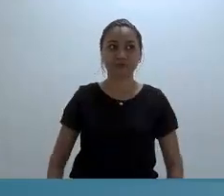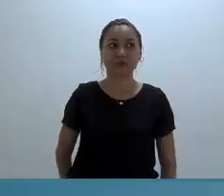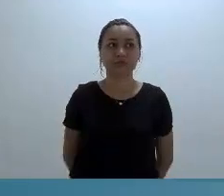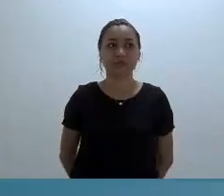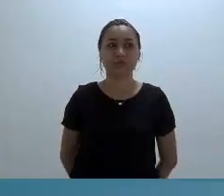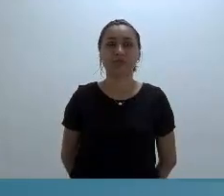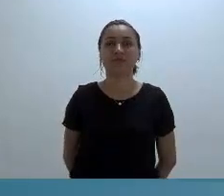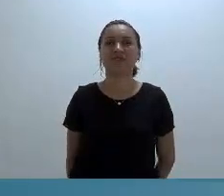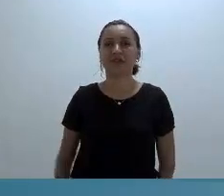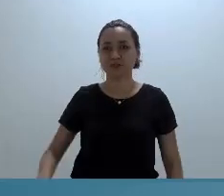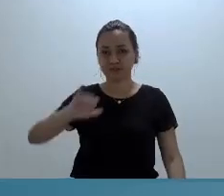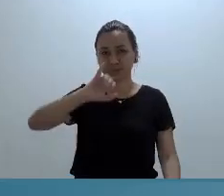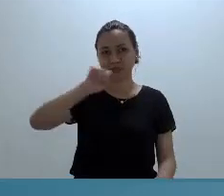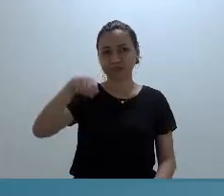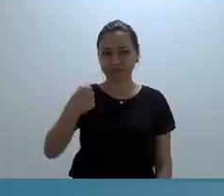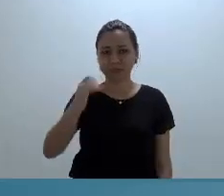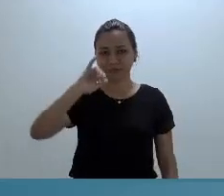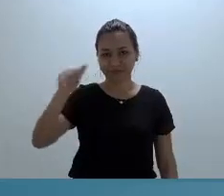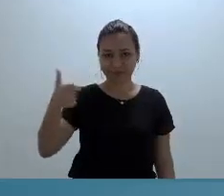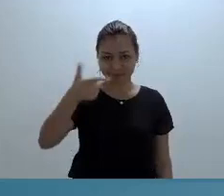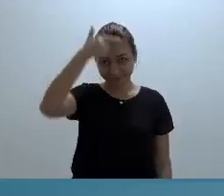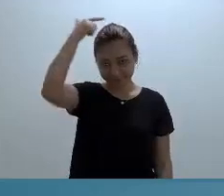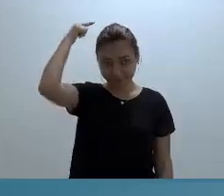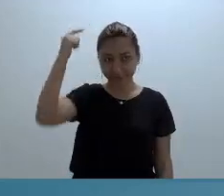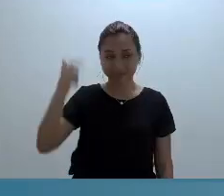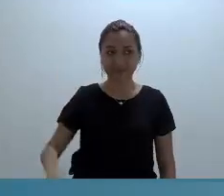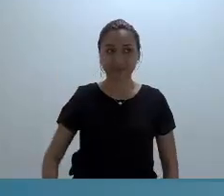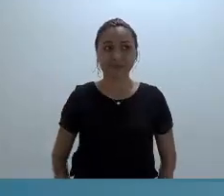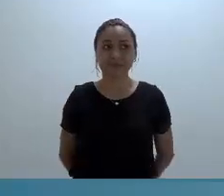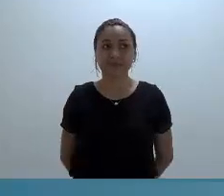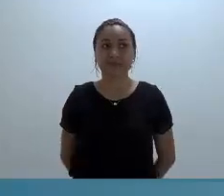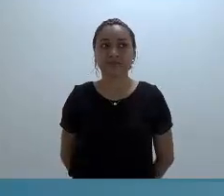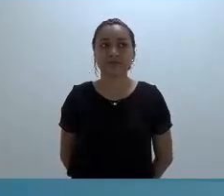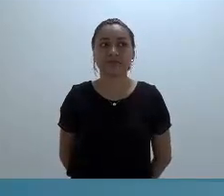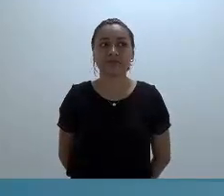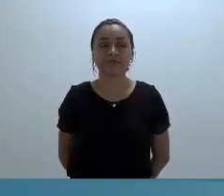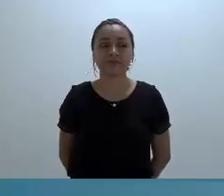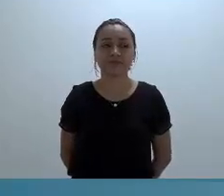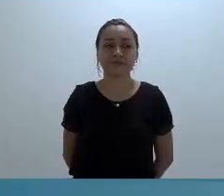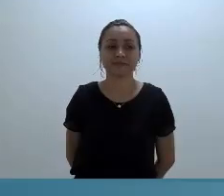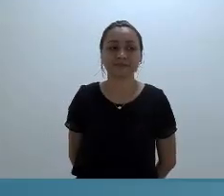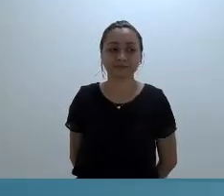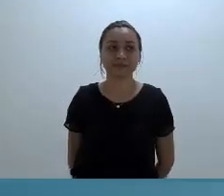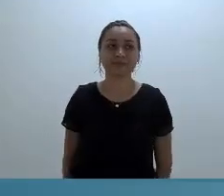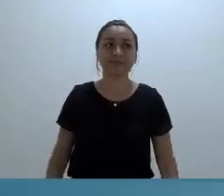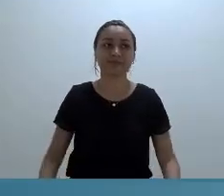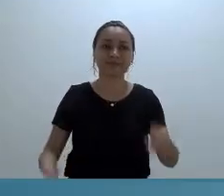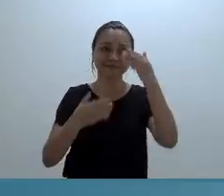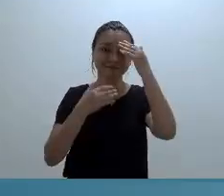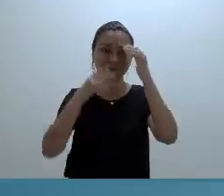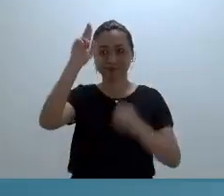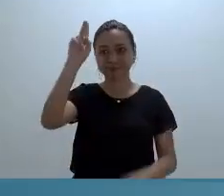Caro presidente, trata-se de ascensão pelo critério de unidade.